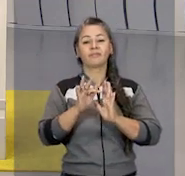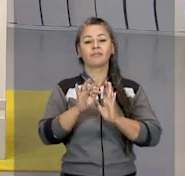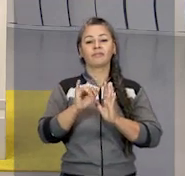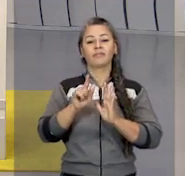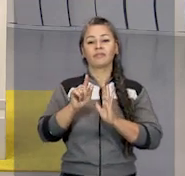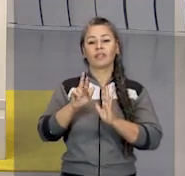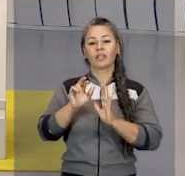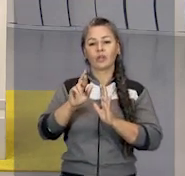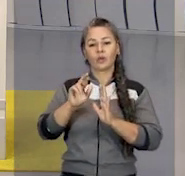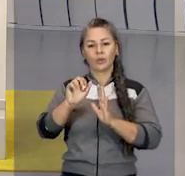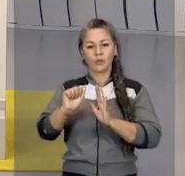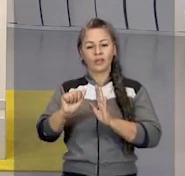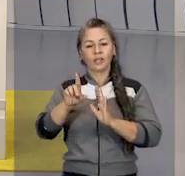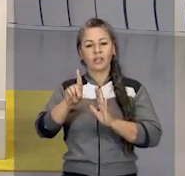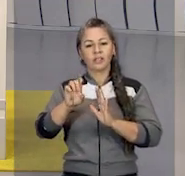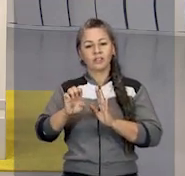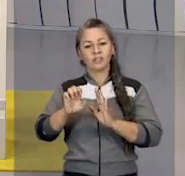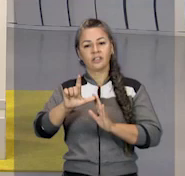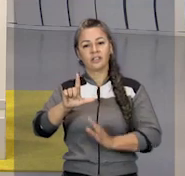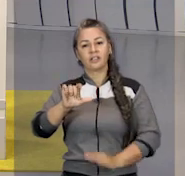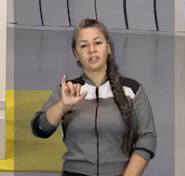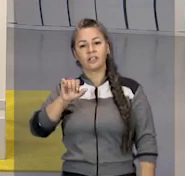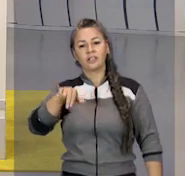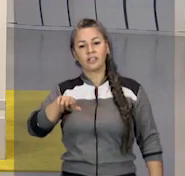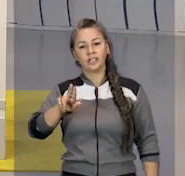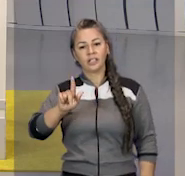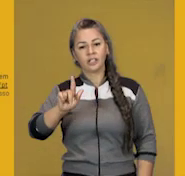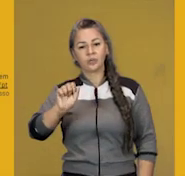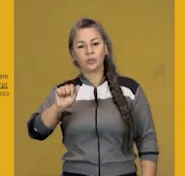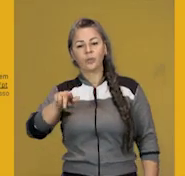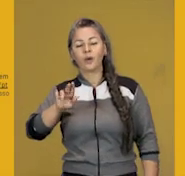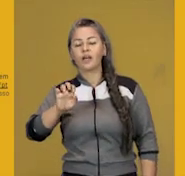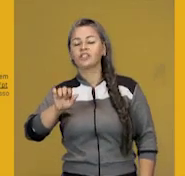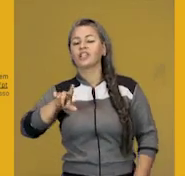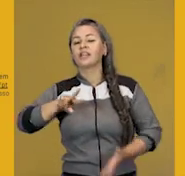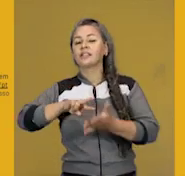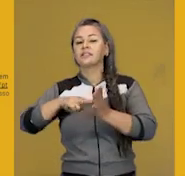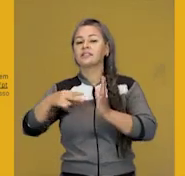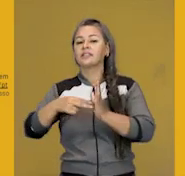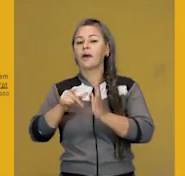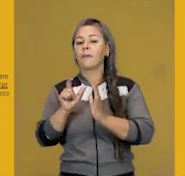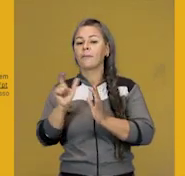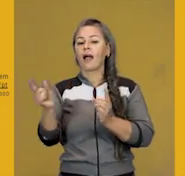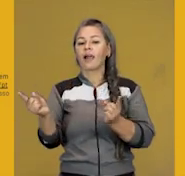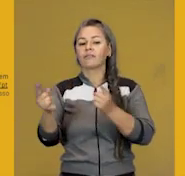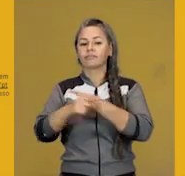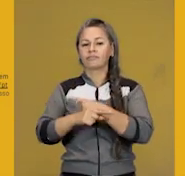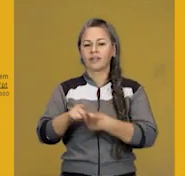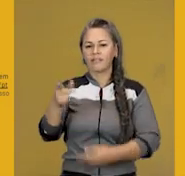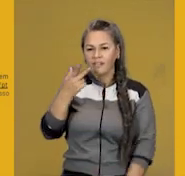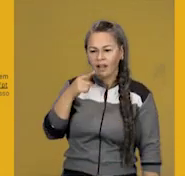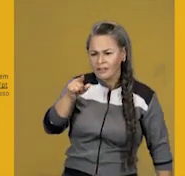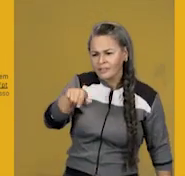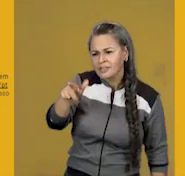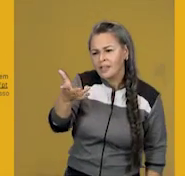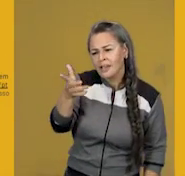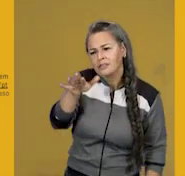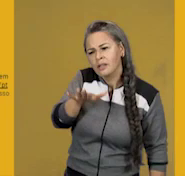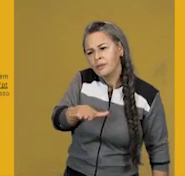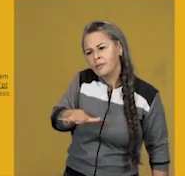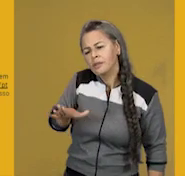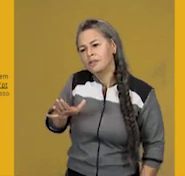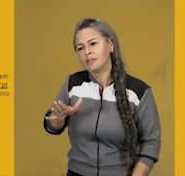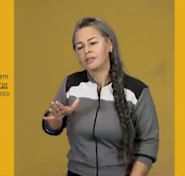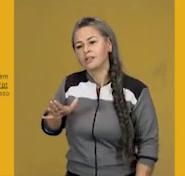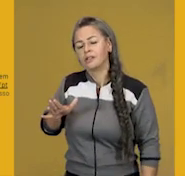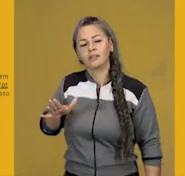antítese. Palavras opostas. Tem um verso lá que ele fala assim, olha, quer ser minha pequenina e para o